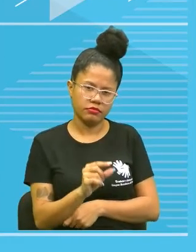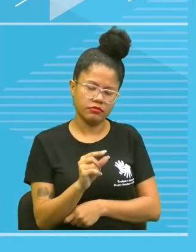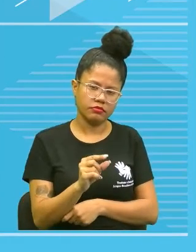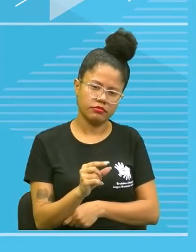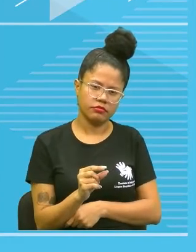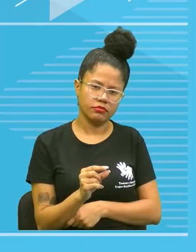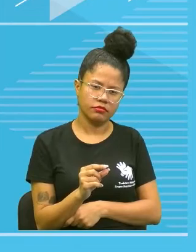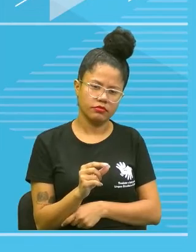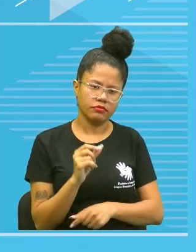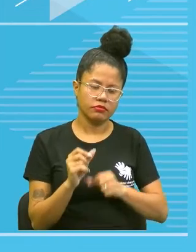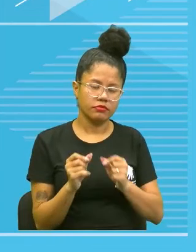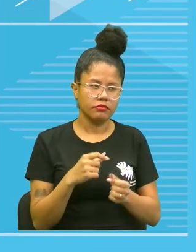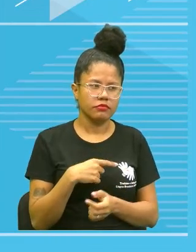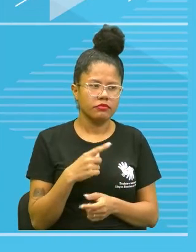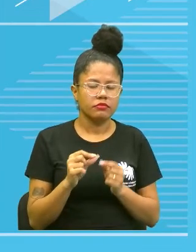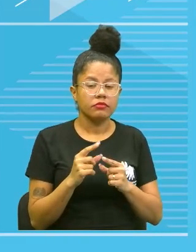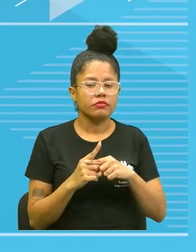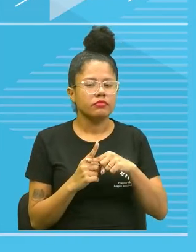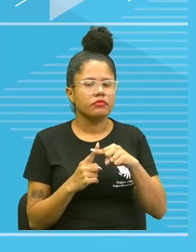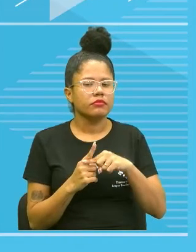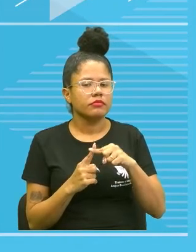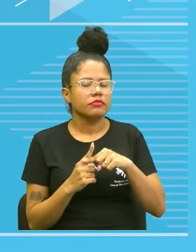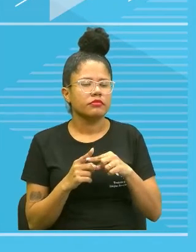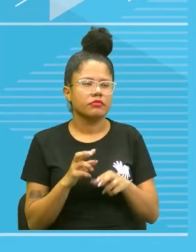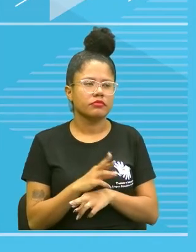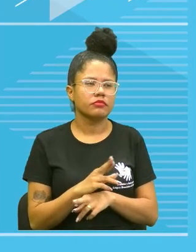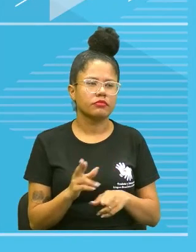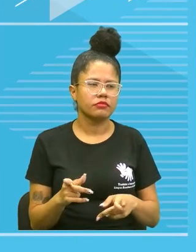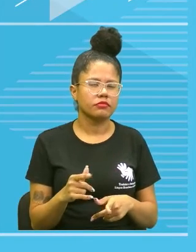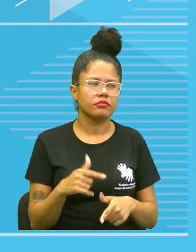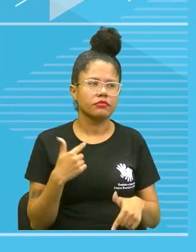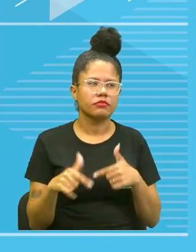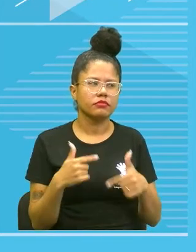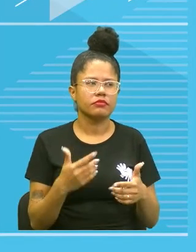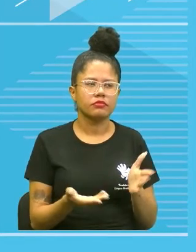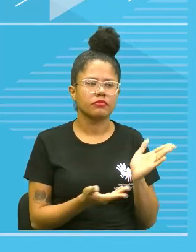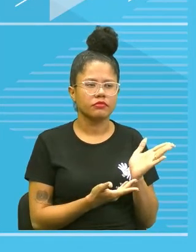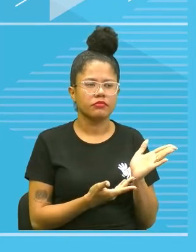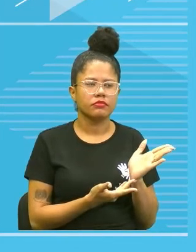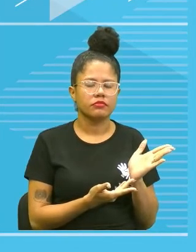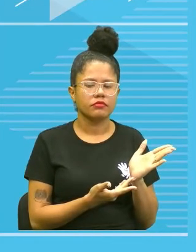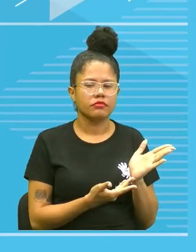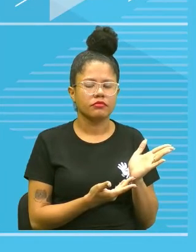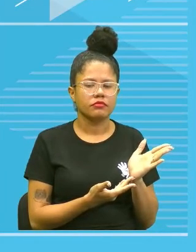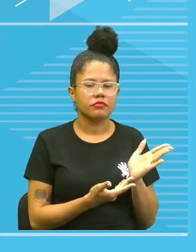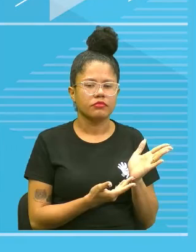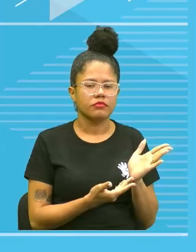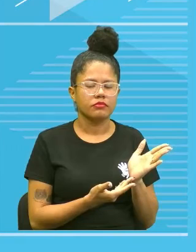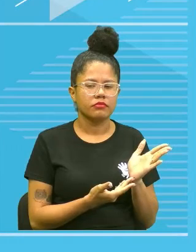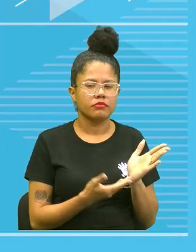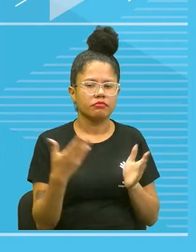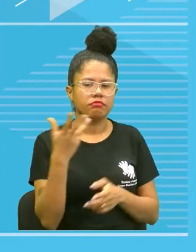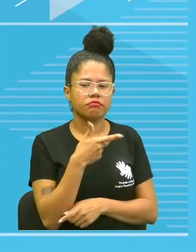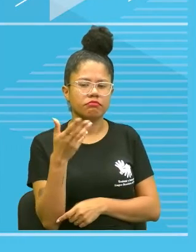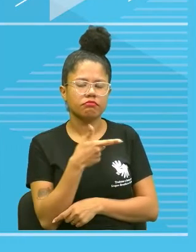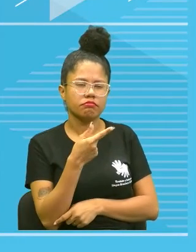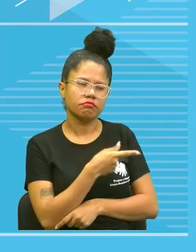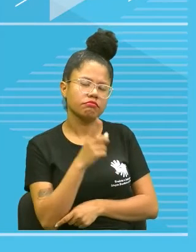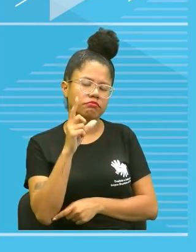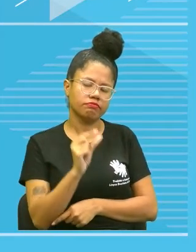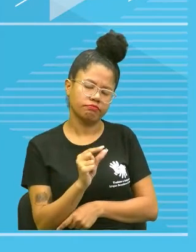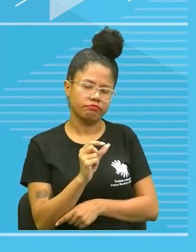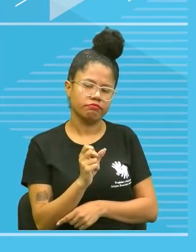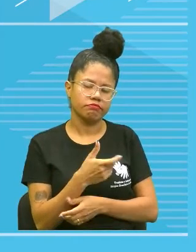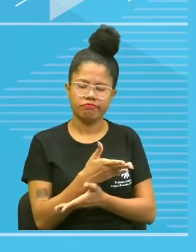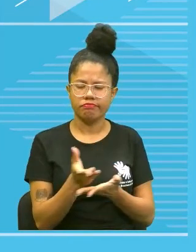mesmo. E isso gera temperaturas diferentes para funcionamento, que faz com que o rendimento daquela máquina caia. E você tem tudo isso